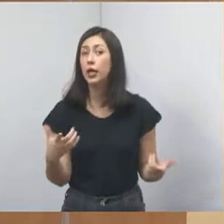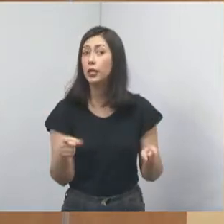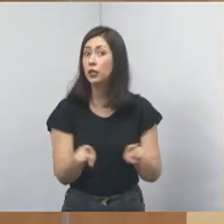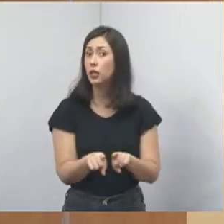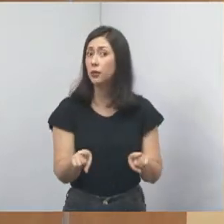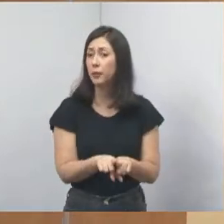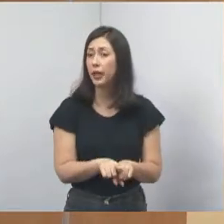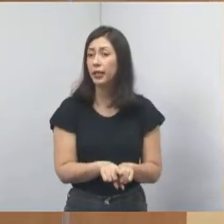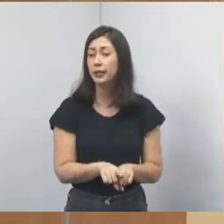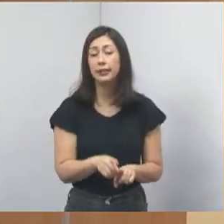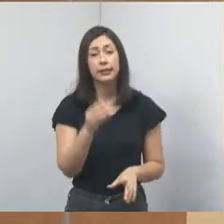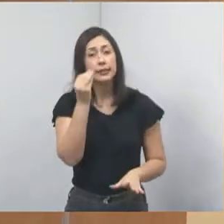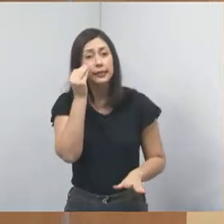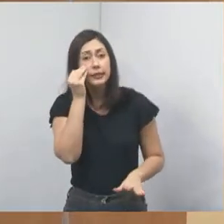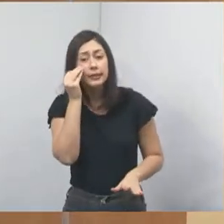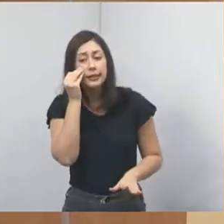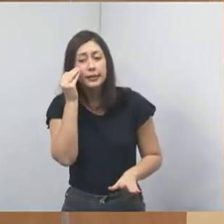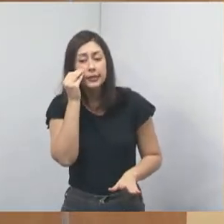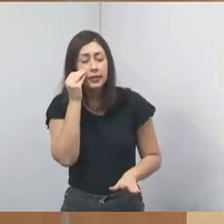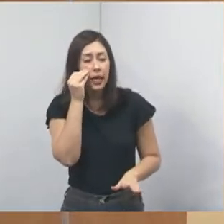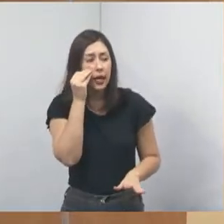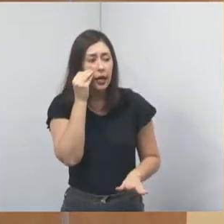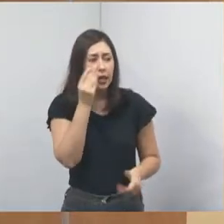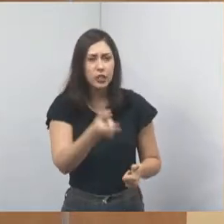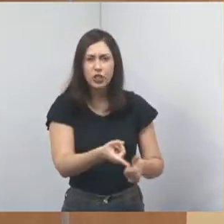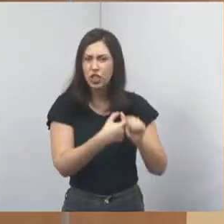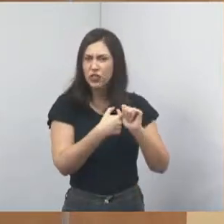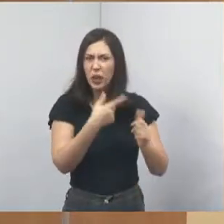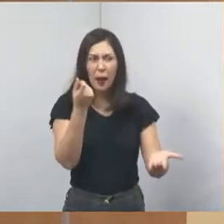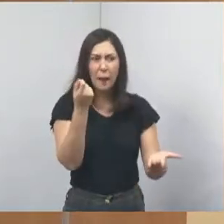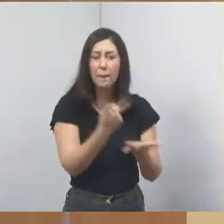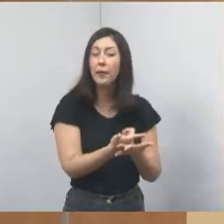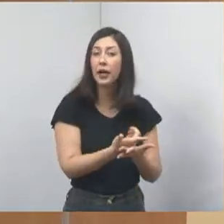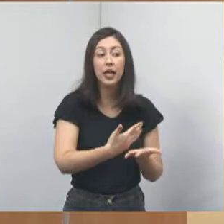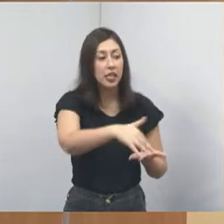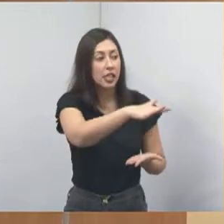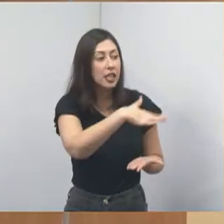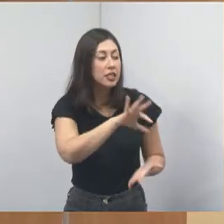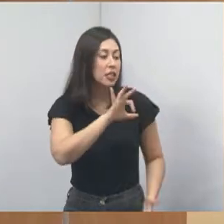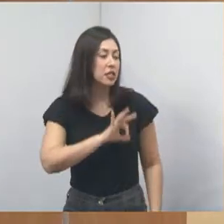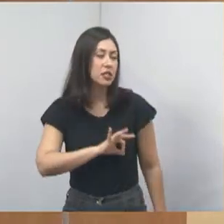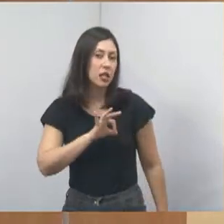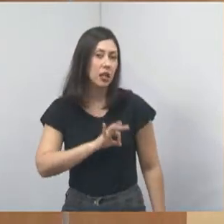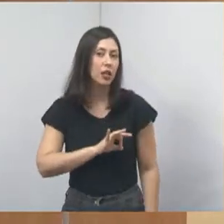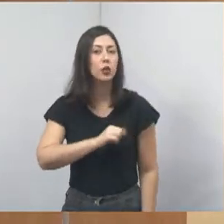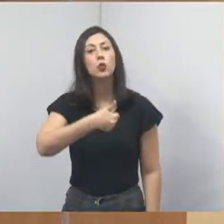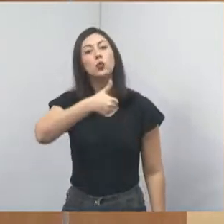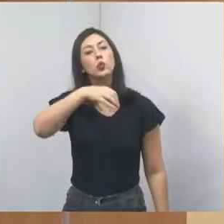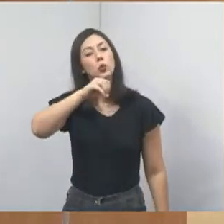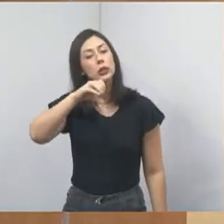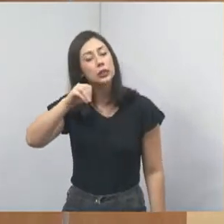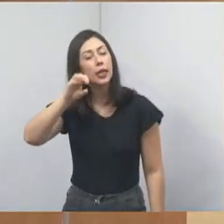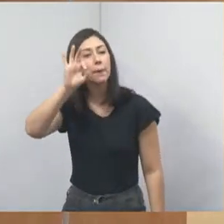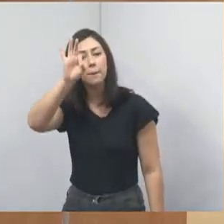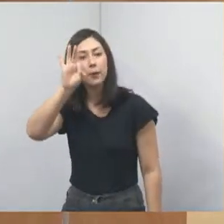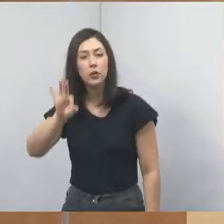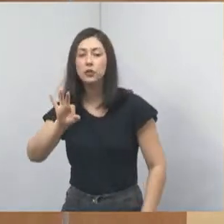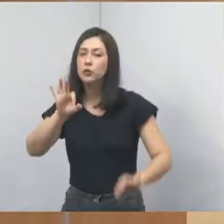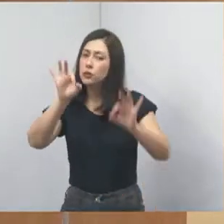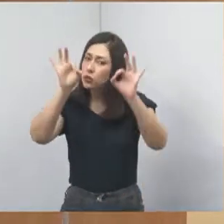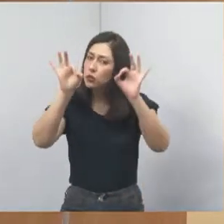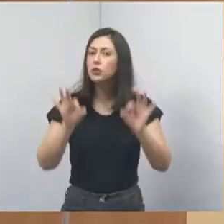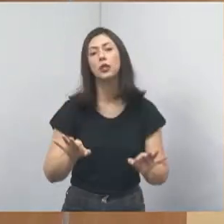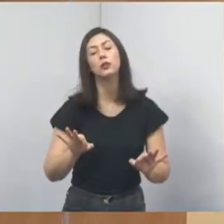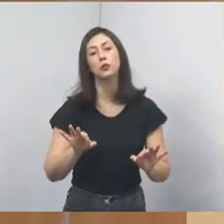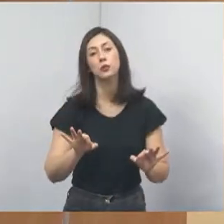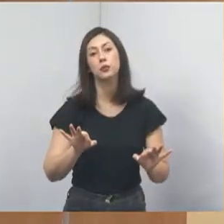via Caritas, a possibilidade de sanar essas dívidas, para que possam voltar a receber aquilo que de direito é uma renda mínima, que